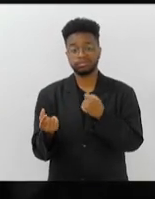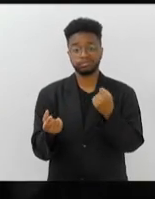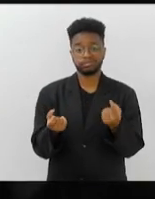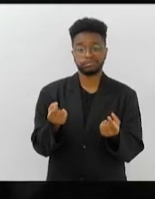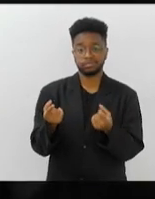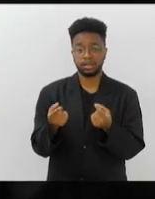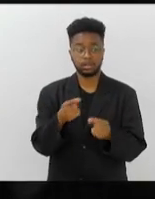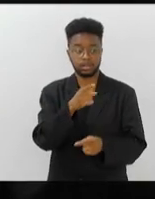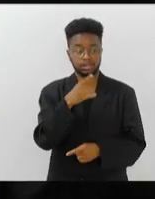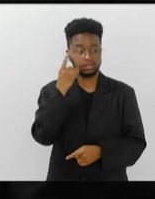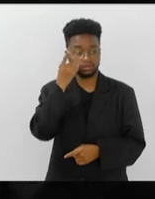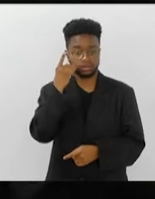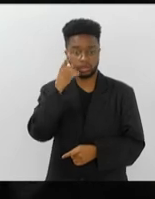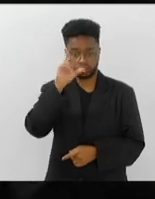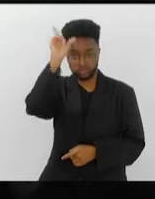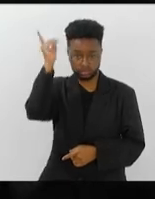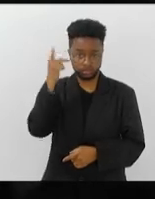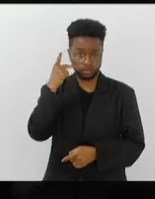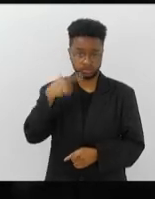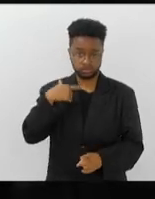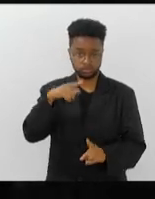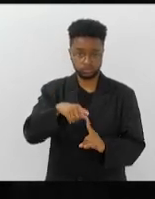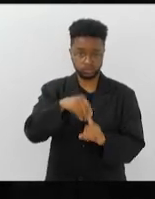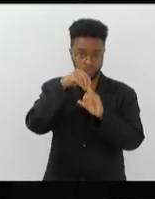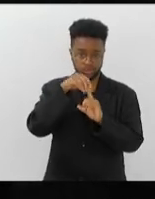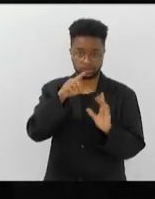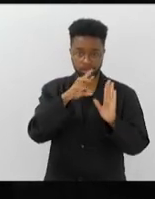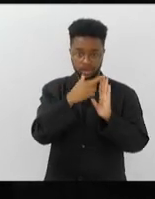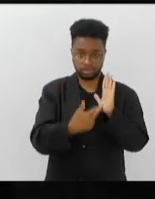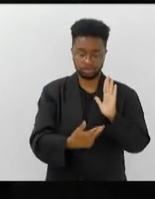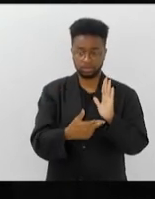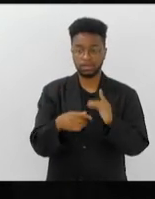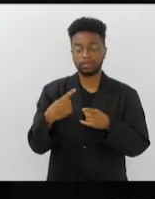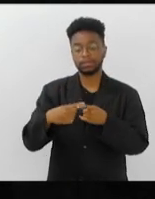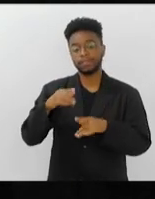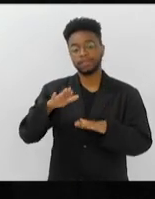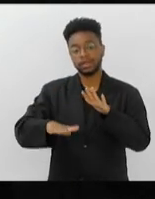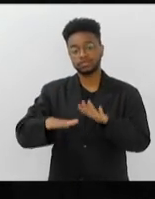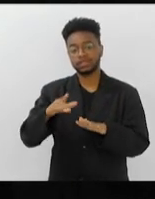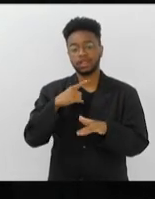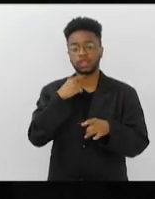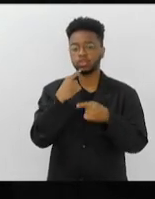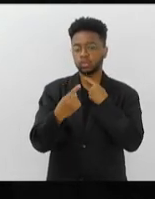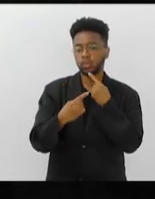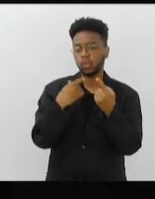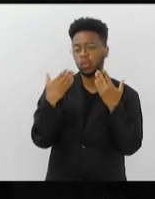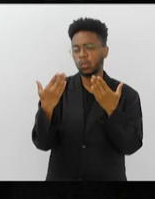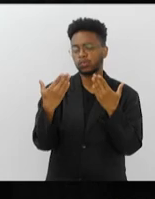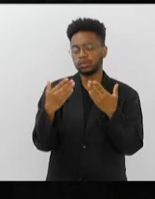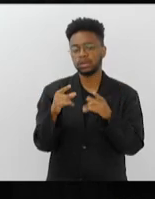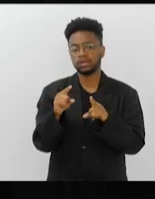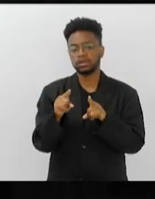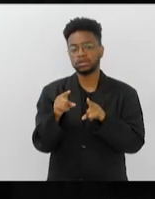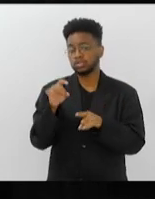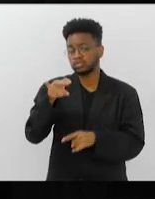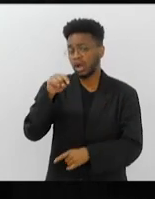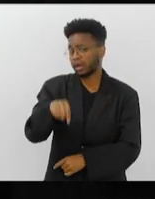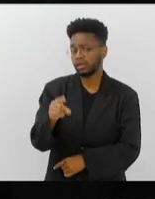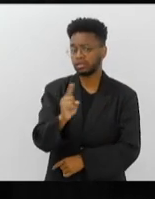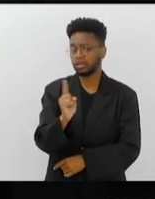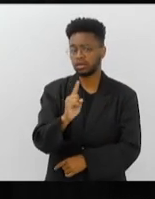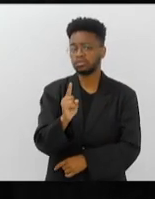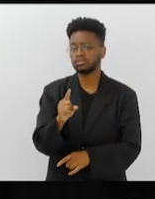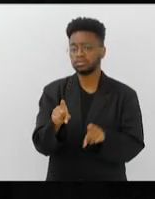designado relator dessa proposta já. Zero e vezeira, tá isso gera uma dúvida. Não apenas aqui